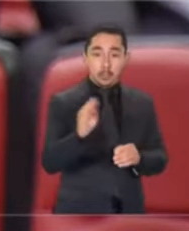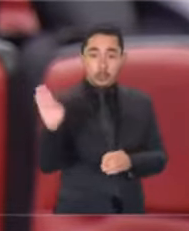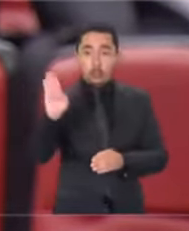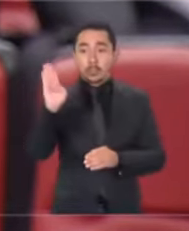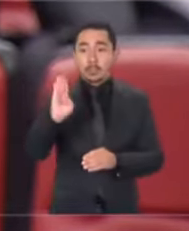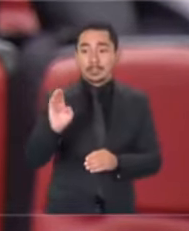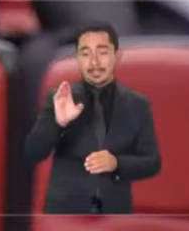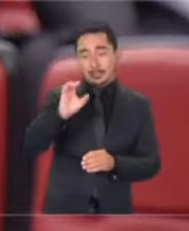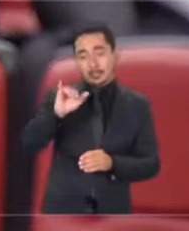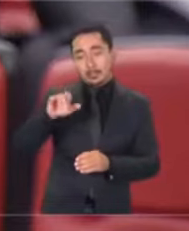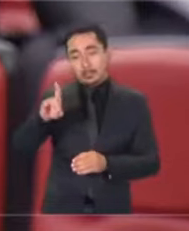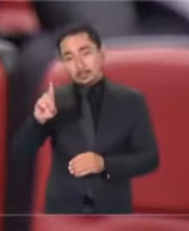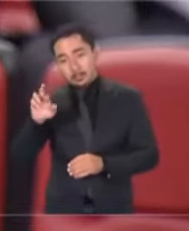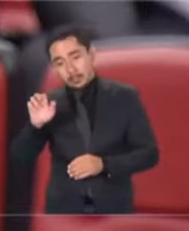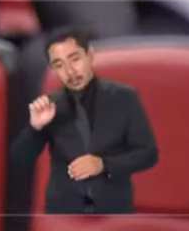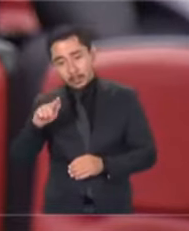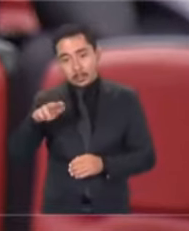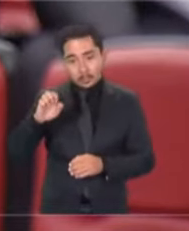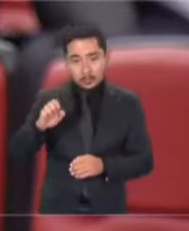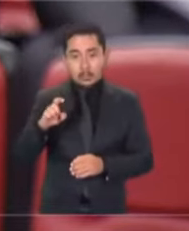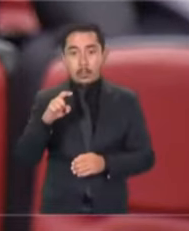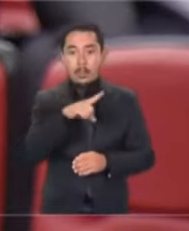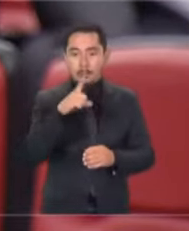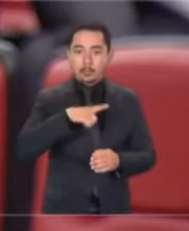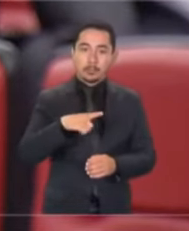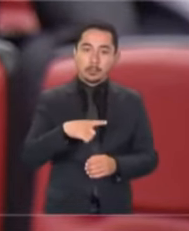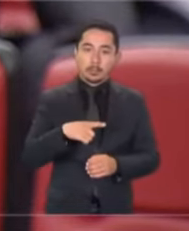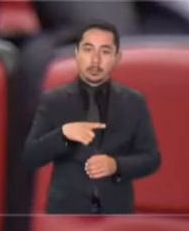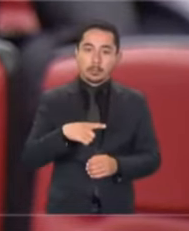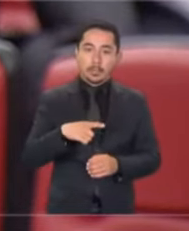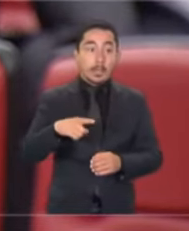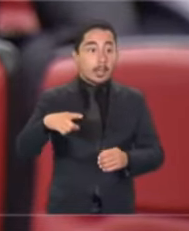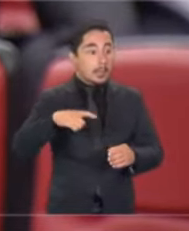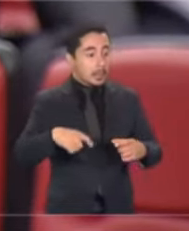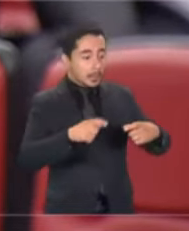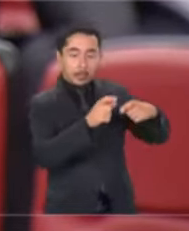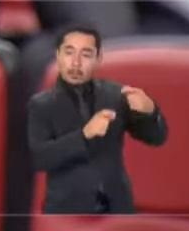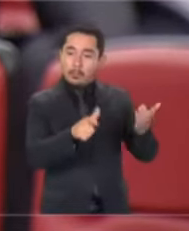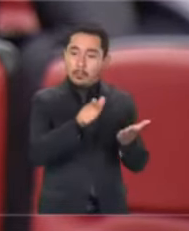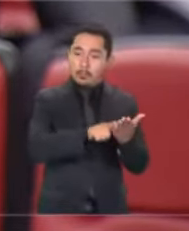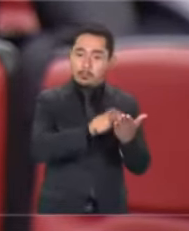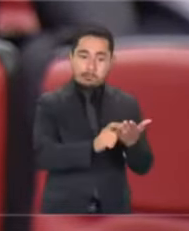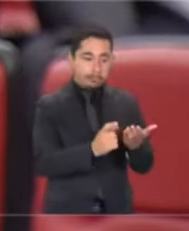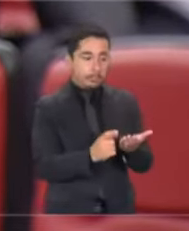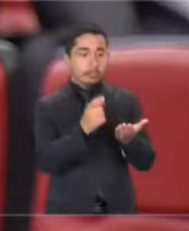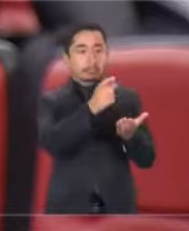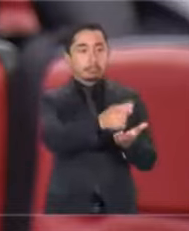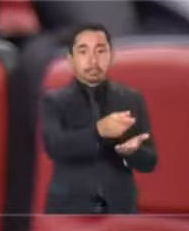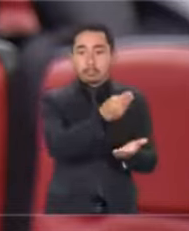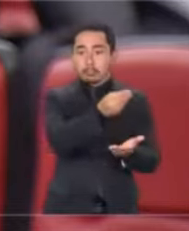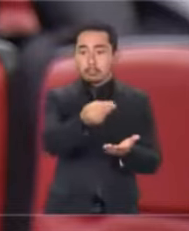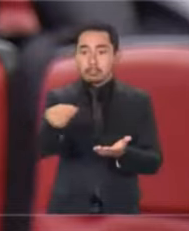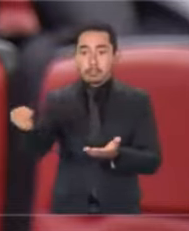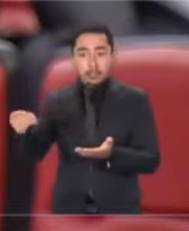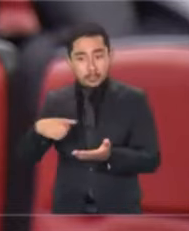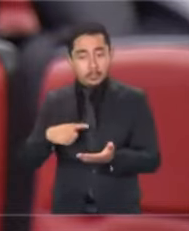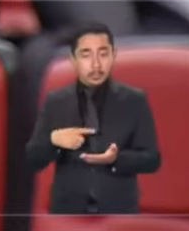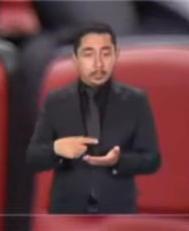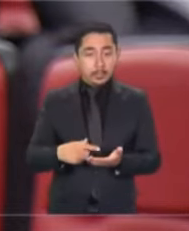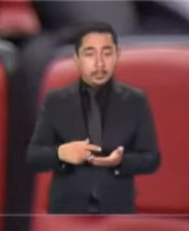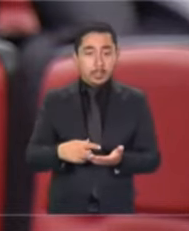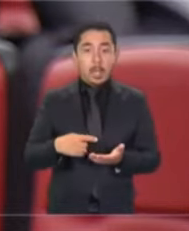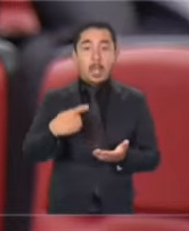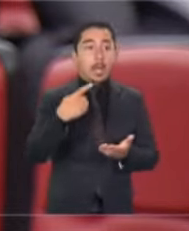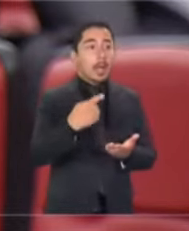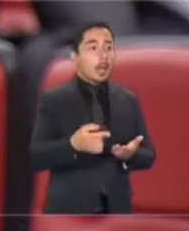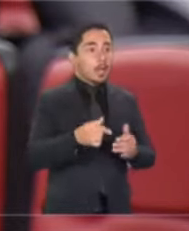recurso especial, excelentíssimos. Houve a produção de santinhos com o nome da candidata. Evidentemente que a campanha da candidata